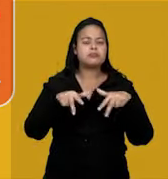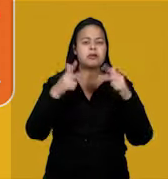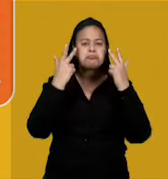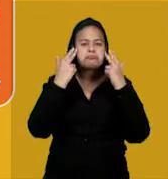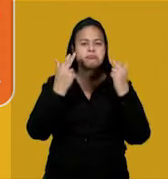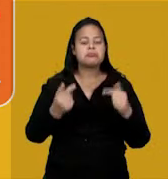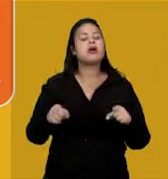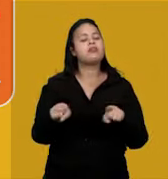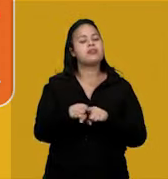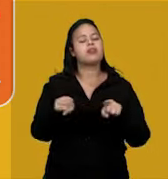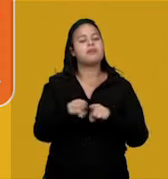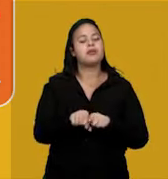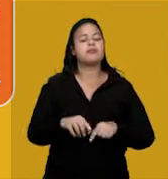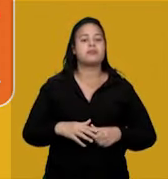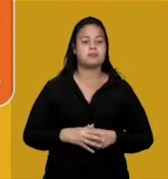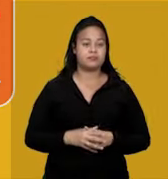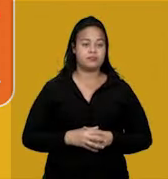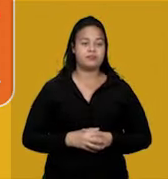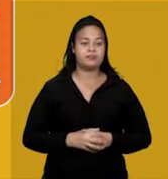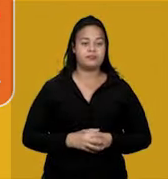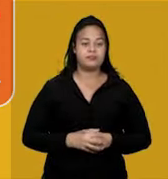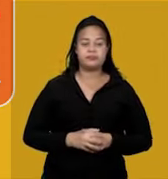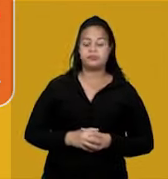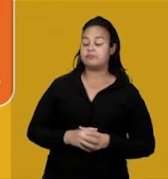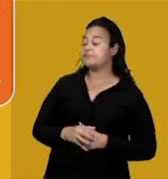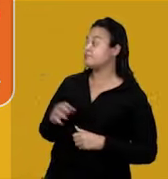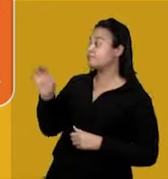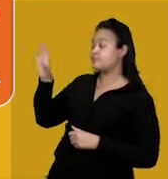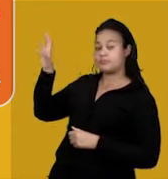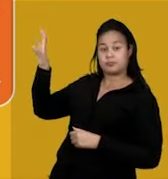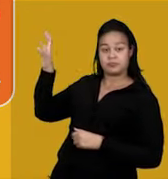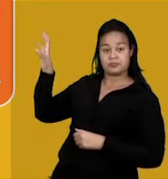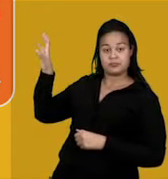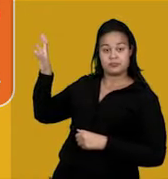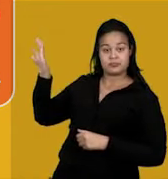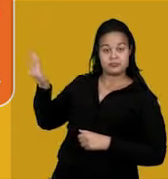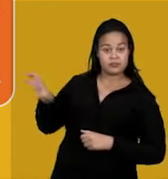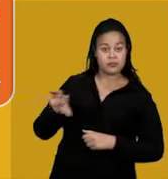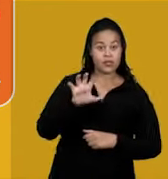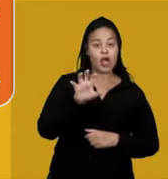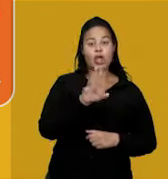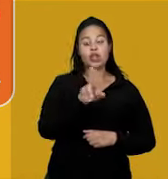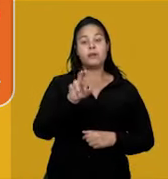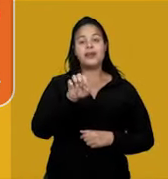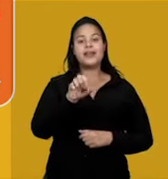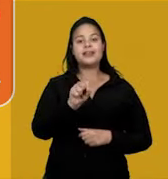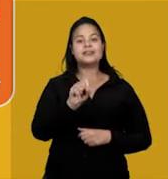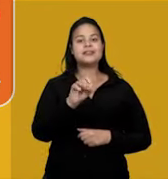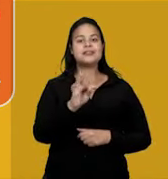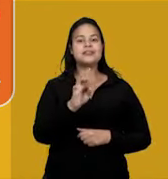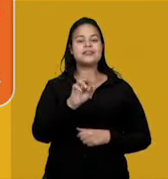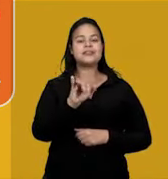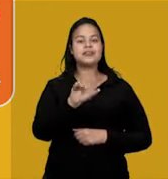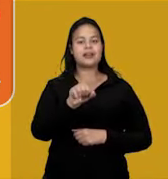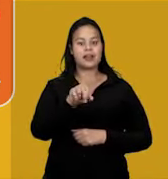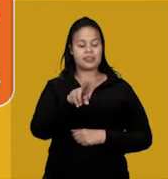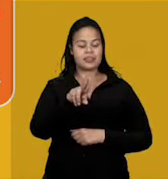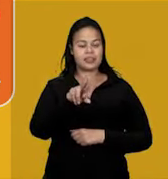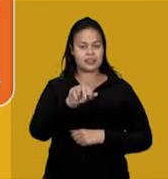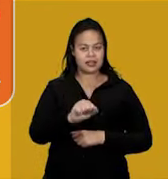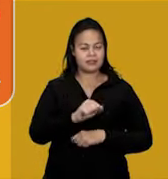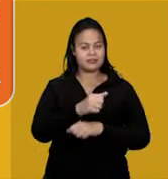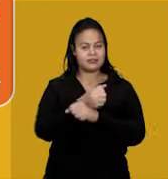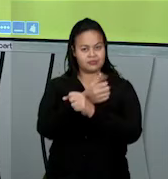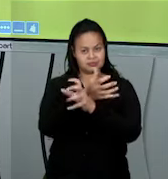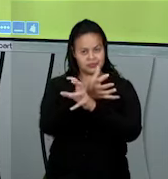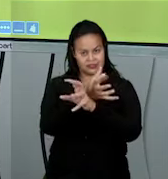Essa região aqui é a região que a gente chama de estriada. Então, o tecido muscular esquelético, ele